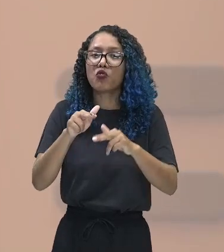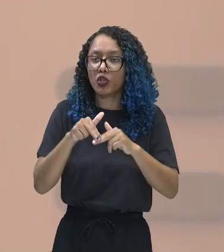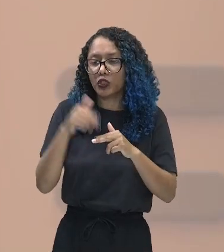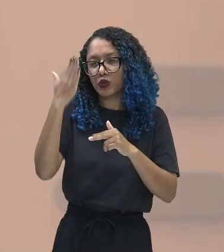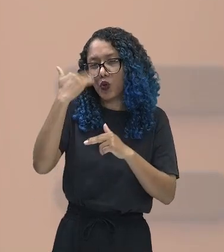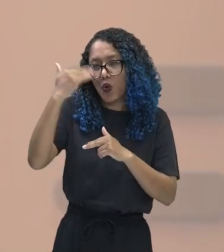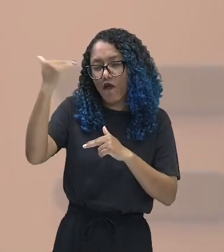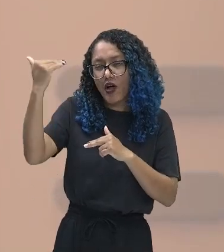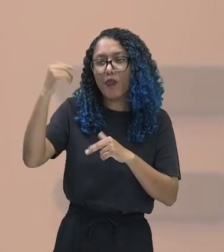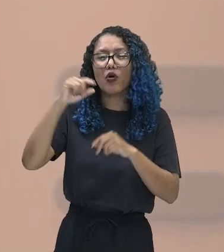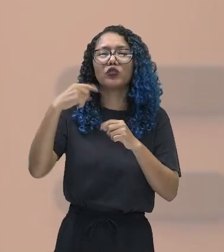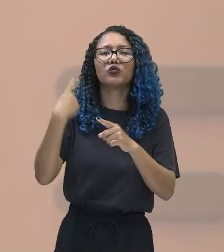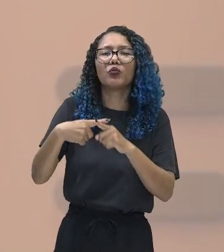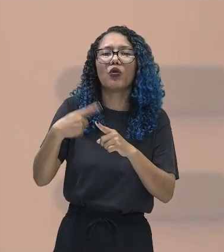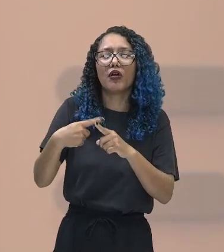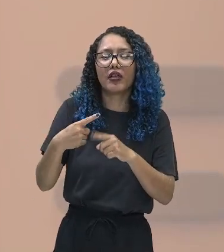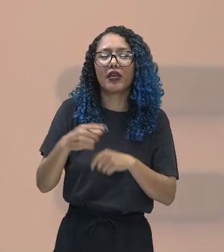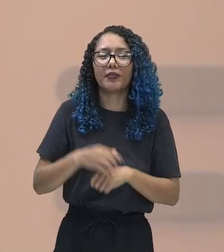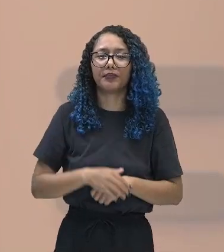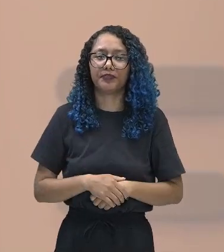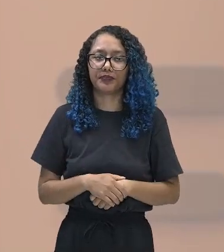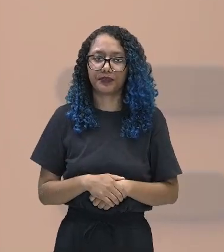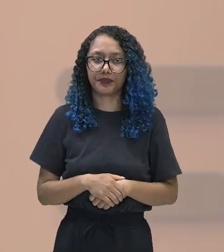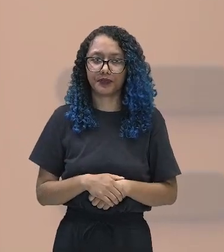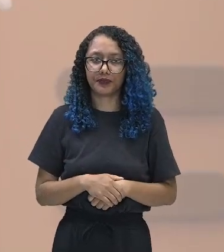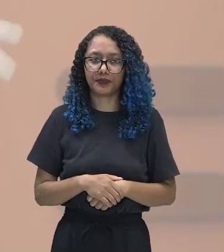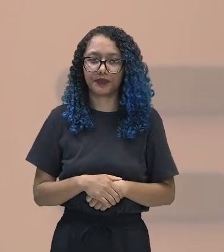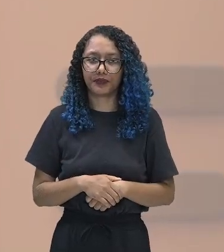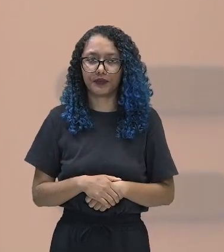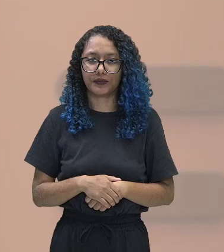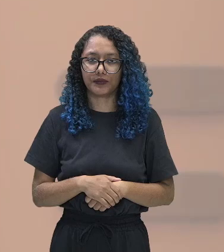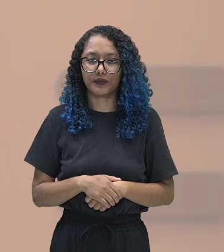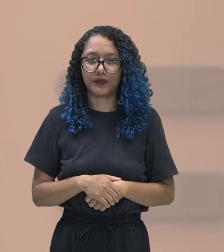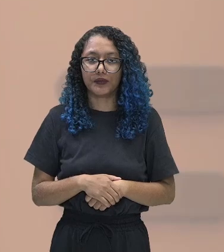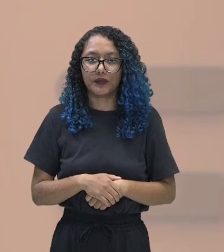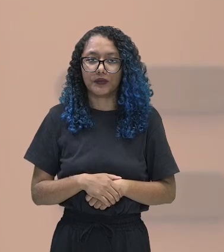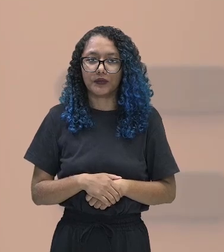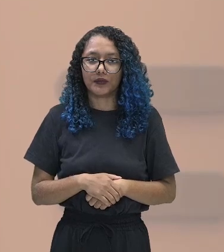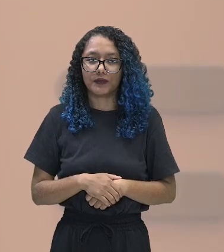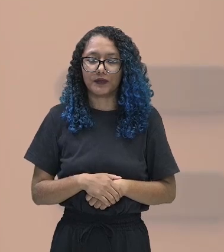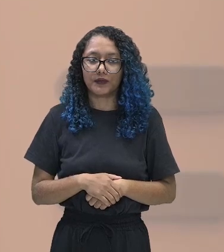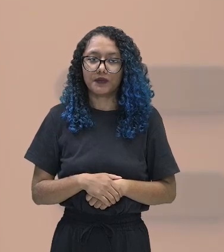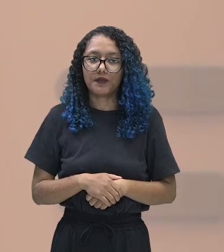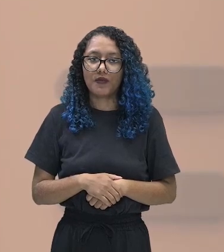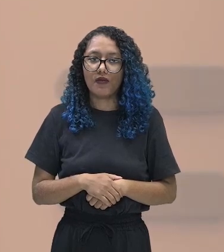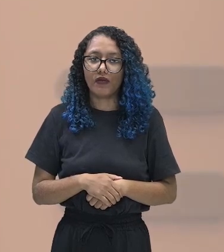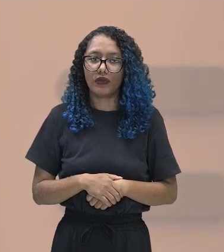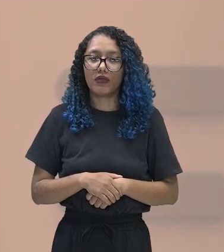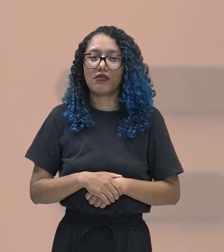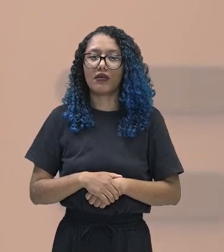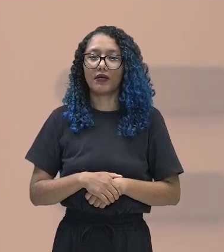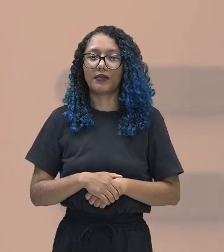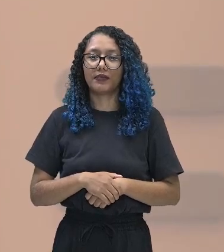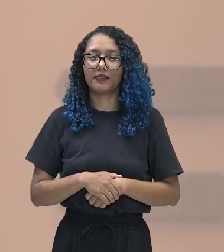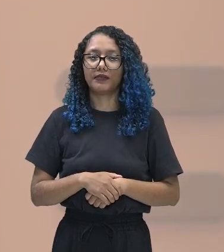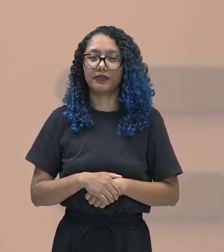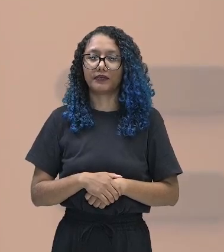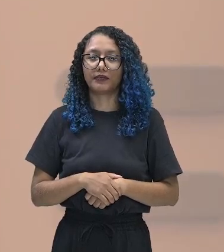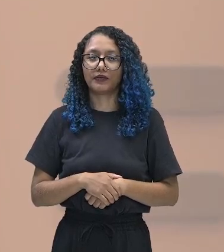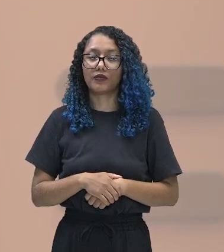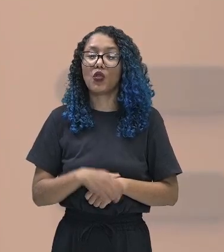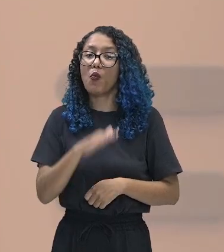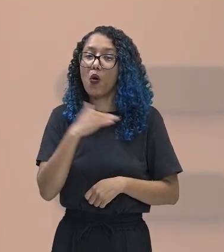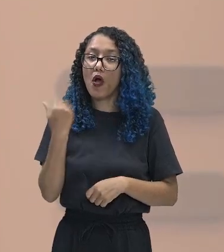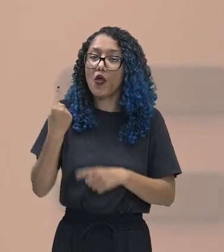história como aí, né, a revolta dos 300. Por quê? Porque eles morreram tentando barrar